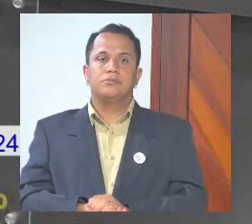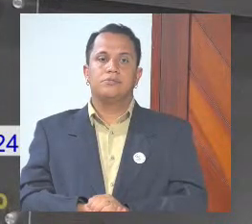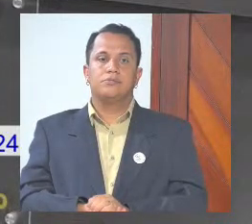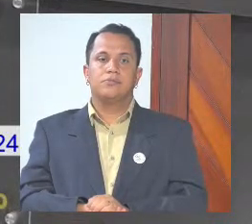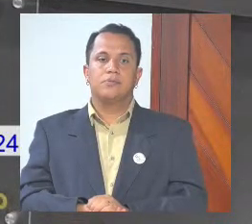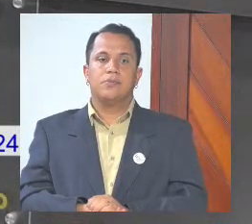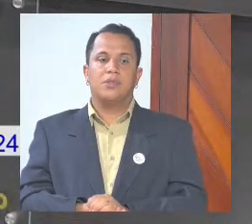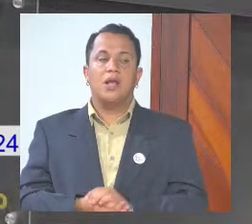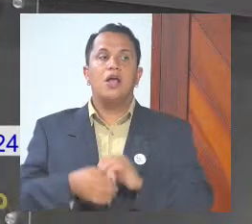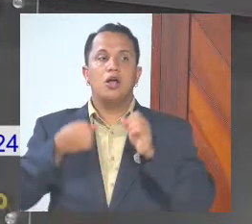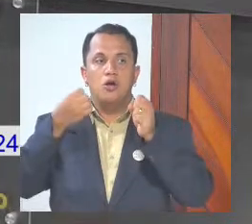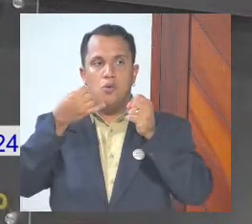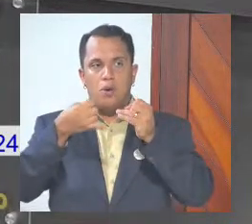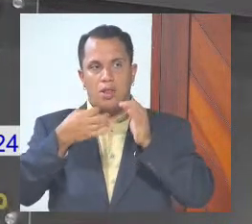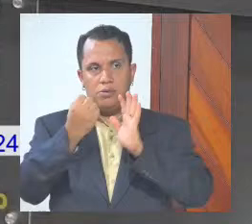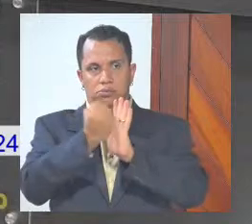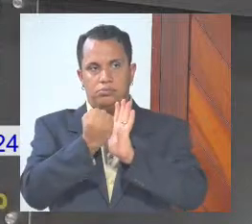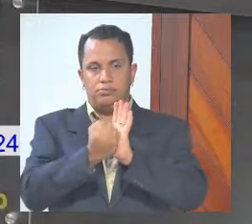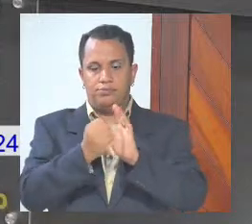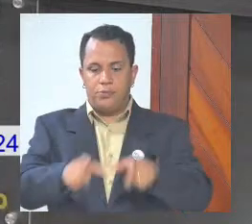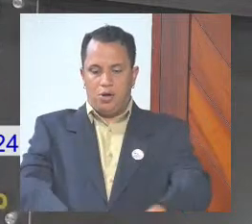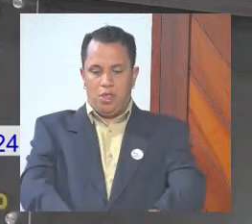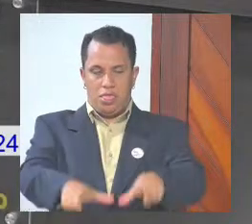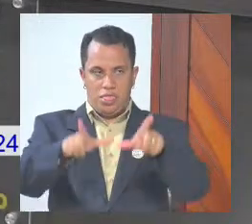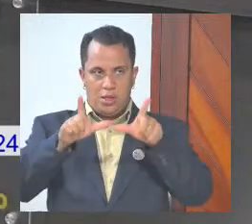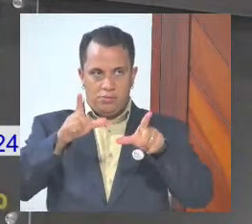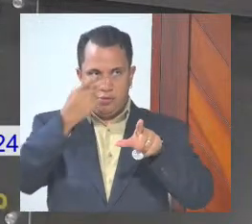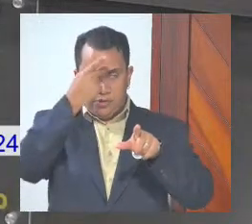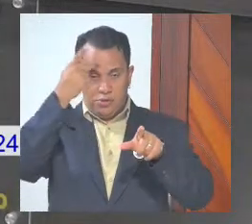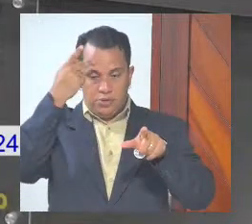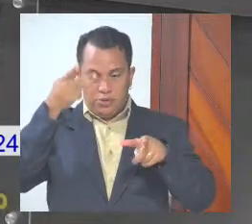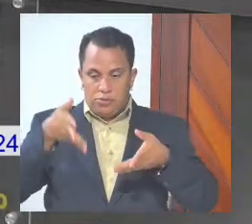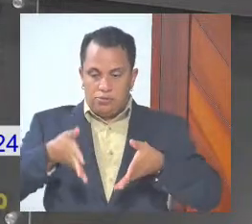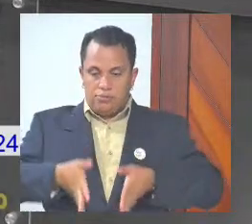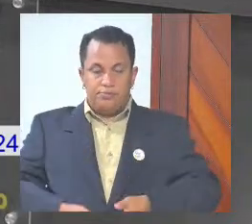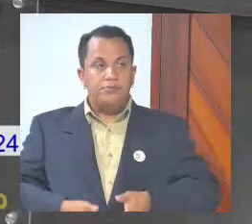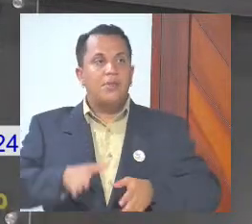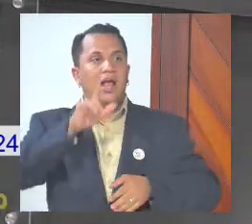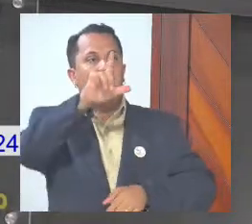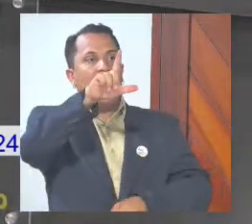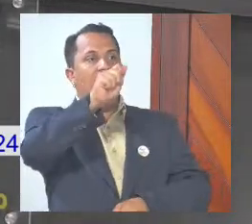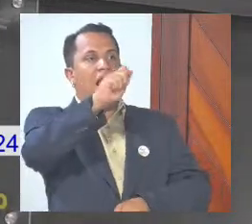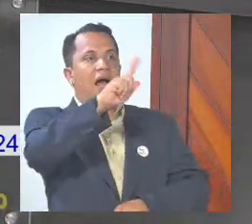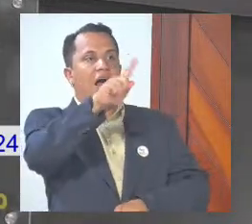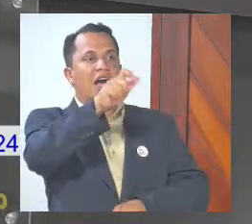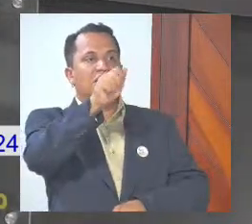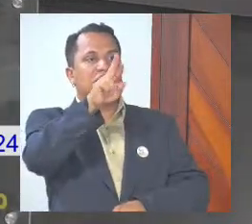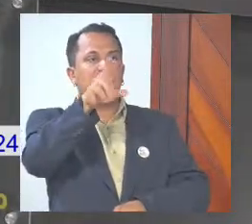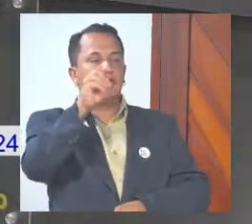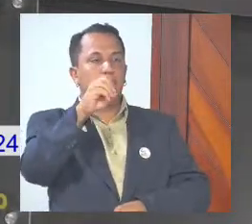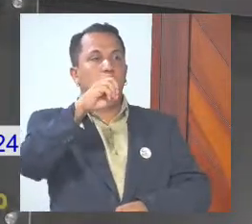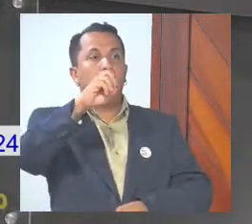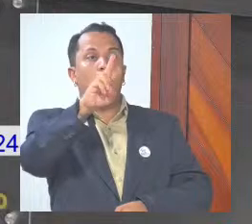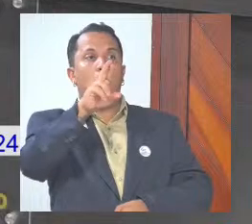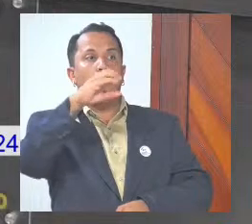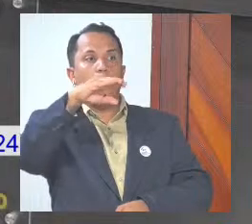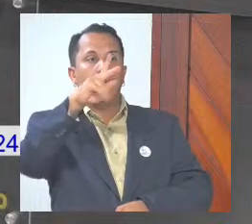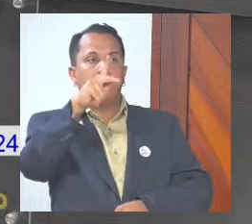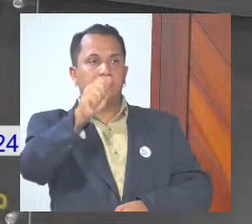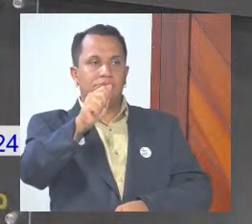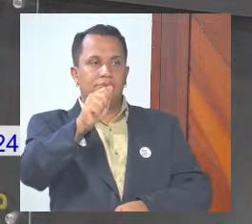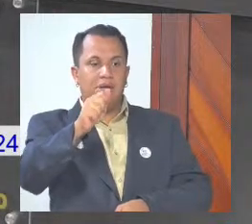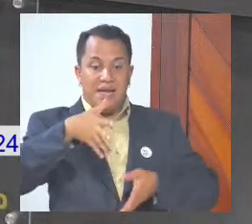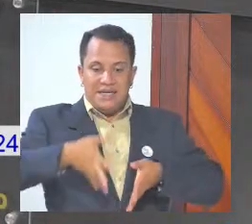Fica outorgado o título de cidadão pinheirense ao senhor Lázaro Rocha Oliveira. Ele é natural de